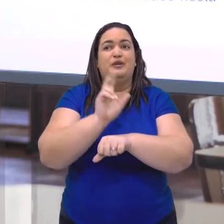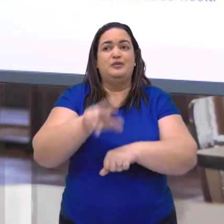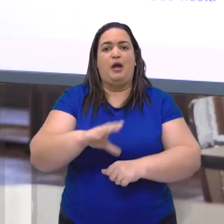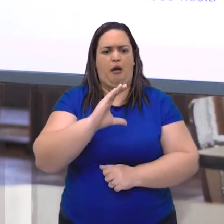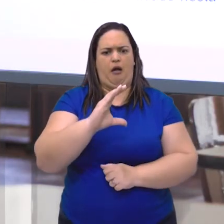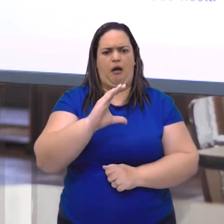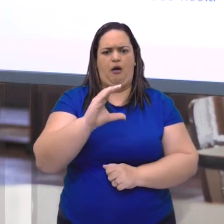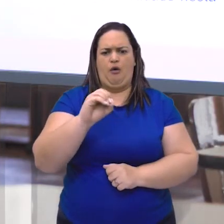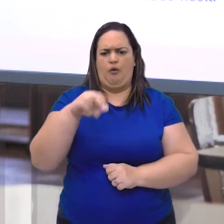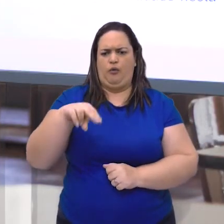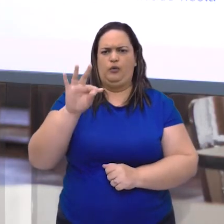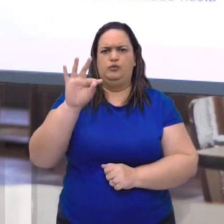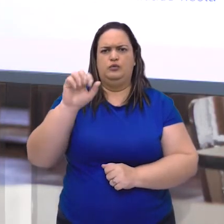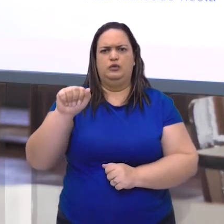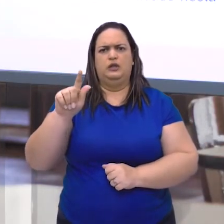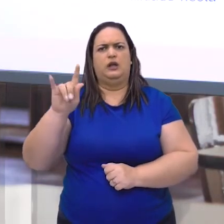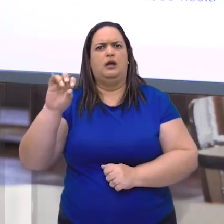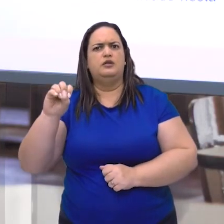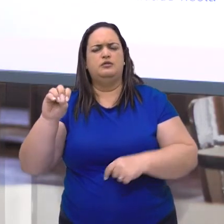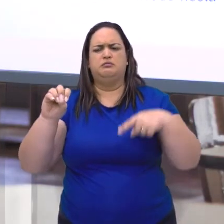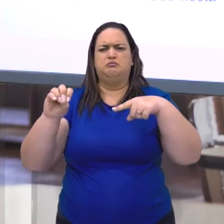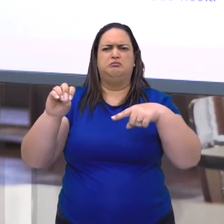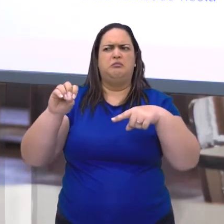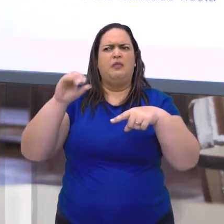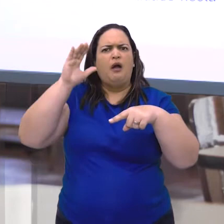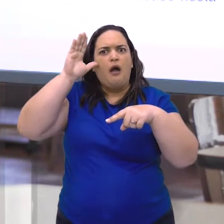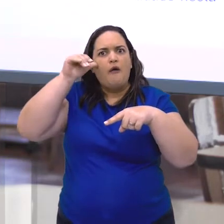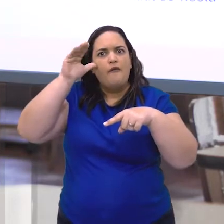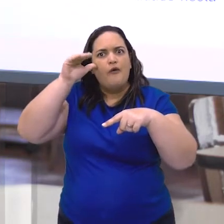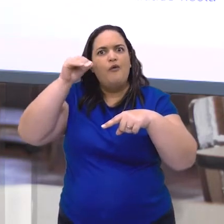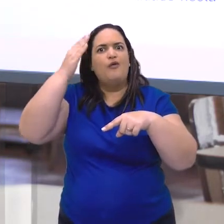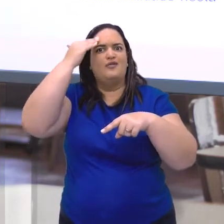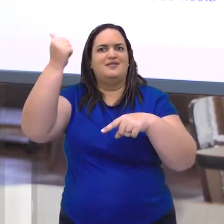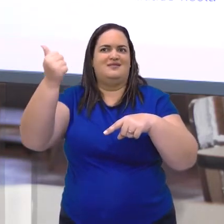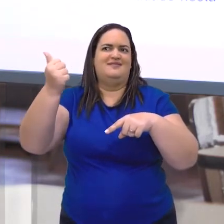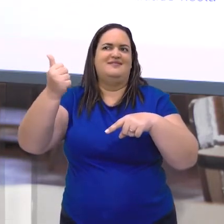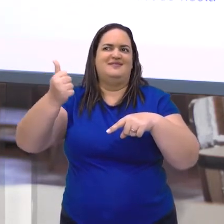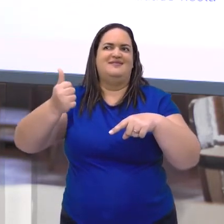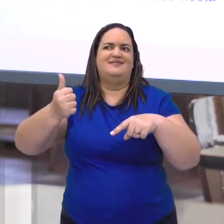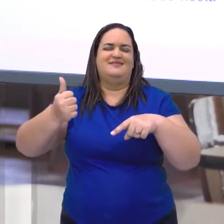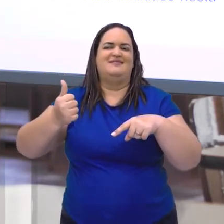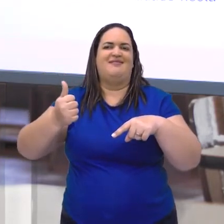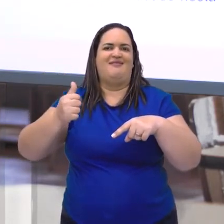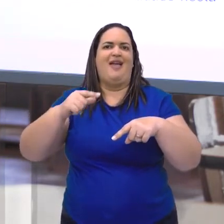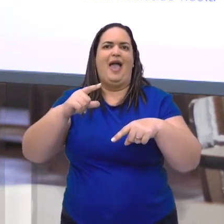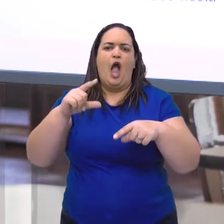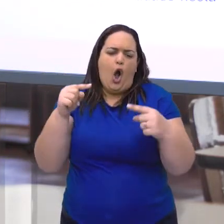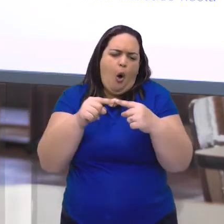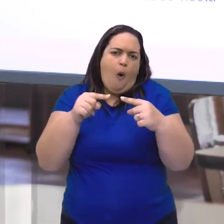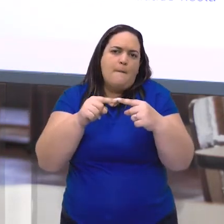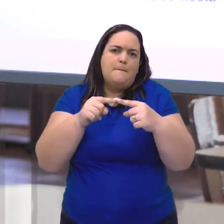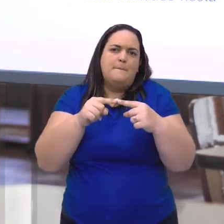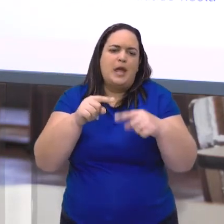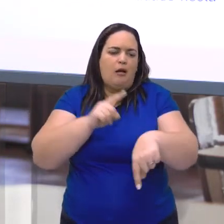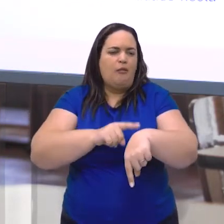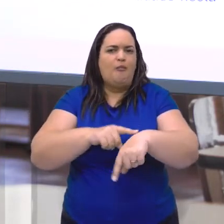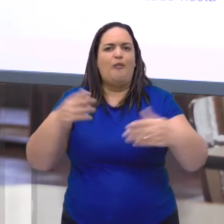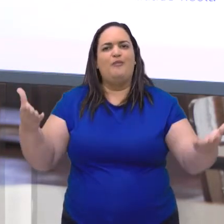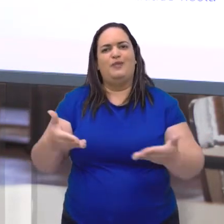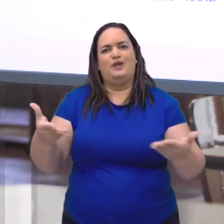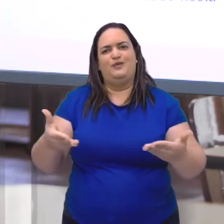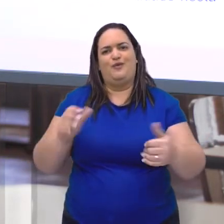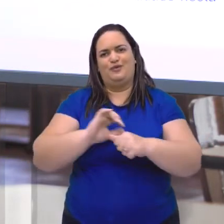né? Contágio de quê? Pois tem a ver com a nossa realidade nesta pandemia. E aos que preferem ler a